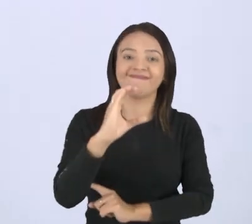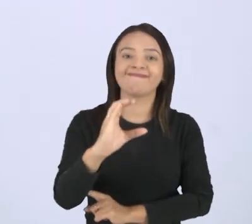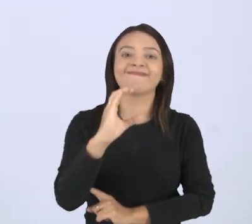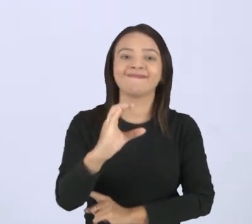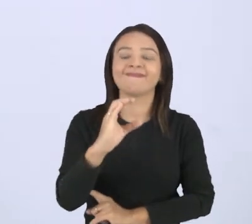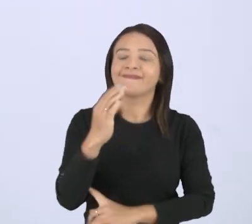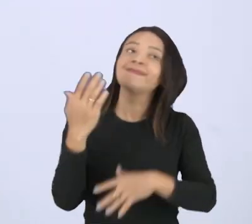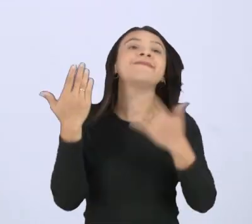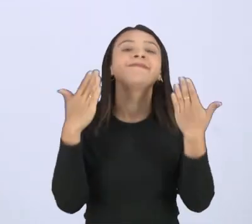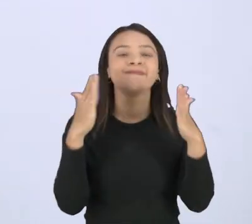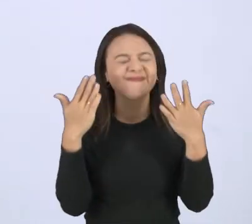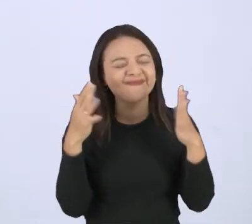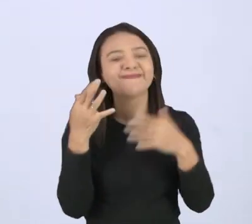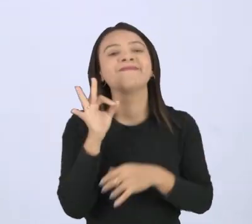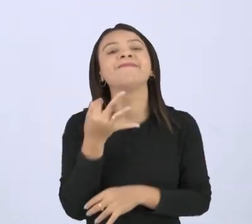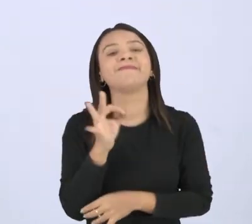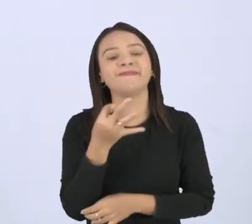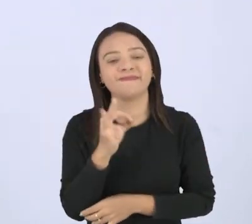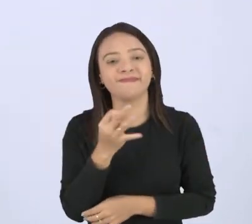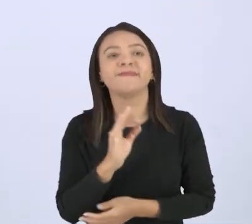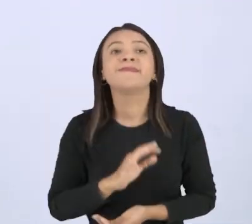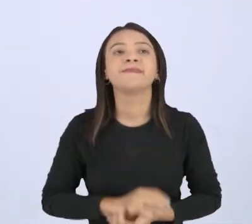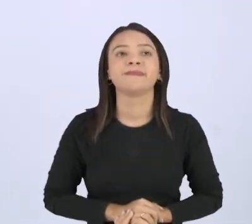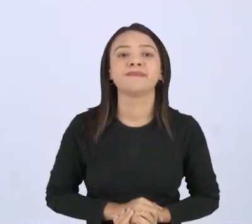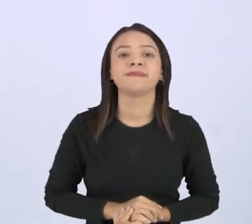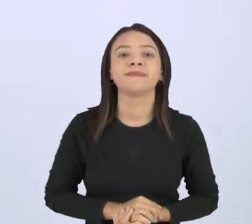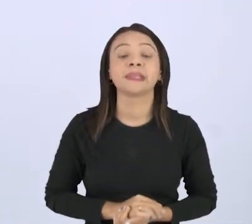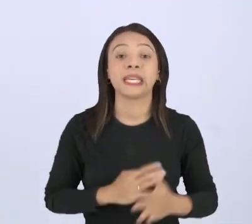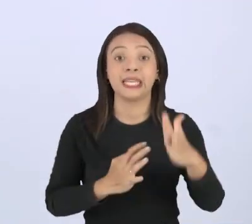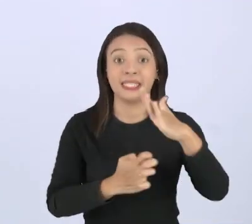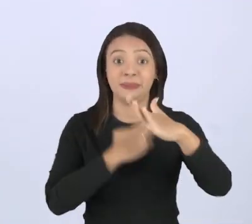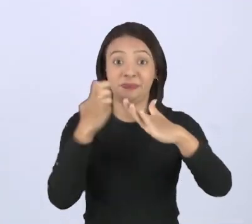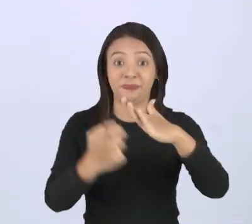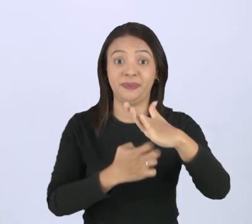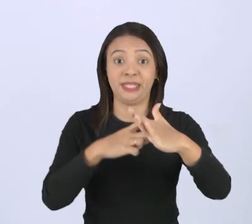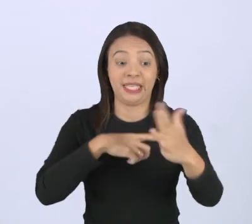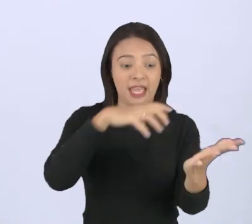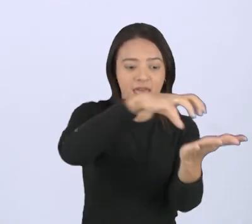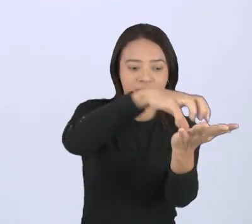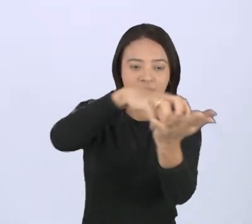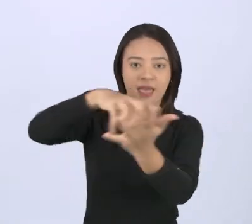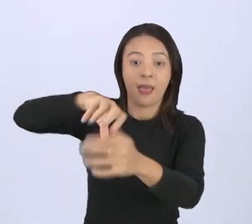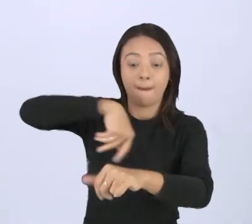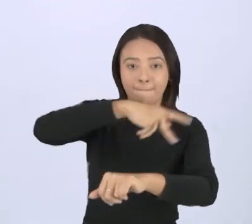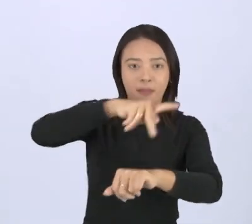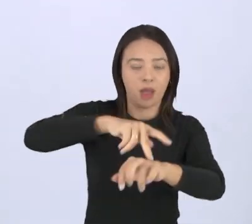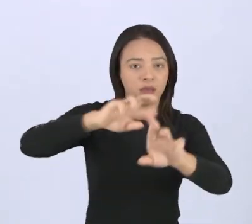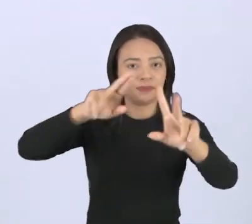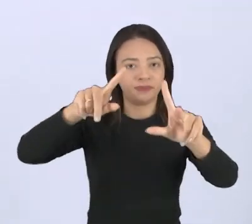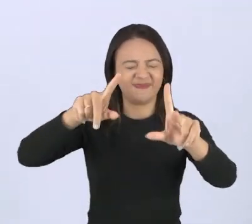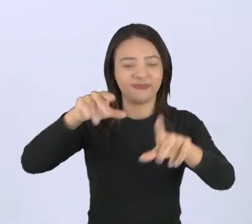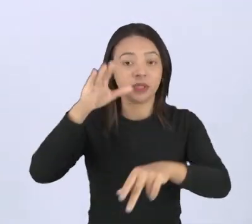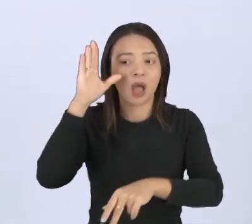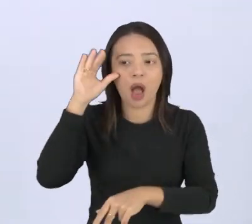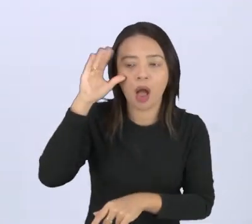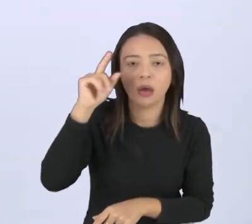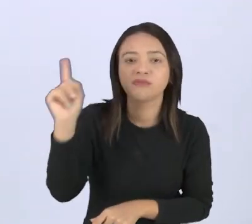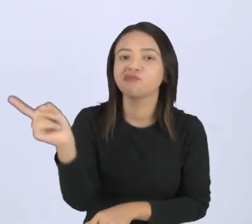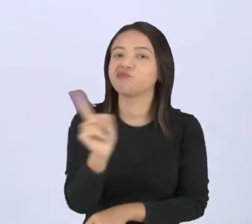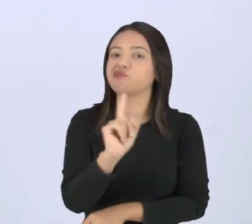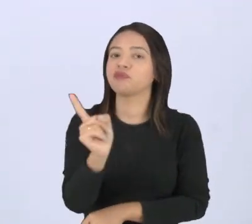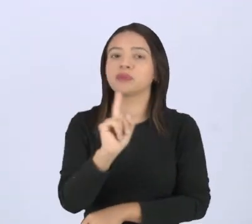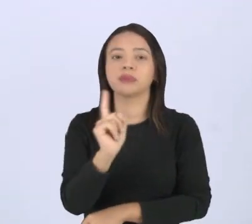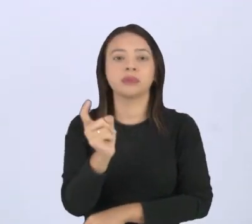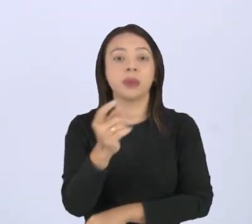C, tá certo! As empresas multinacionais não se interessam por mão